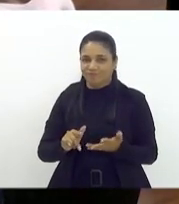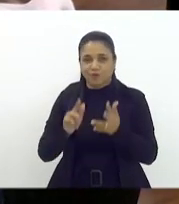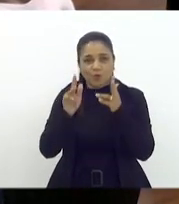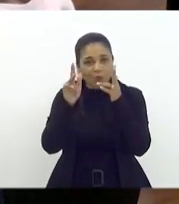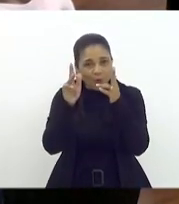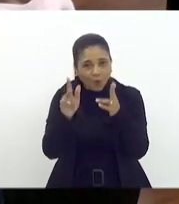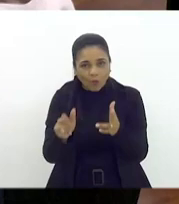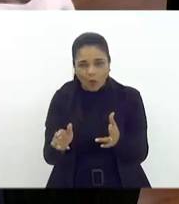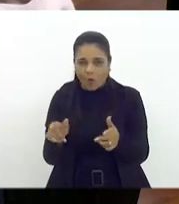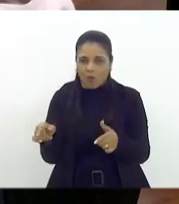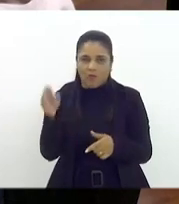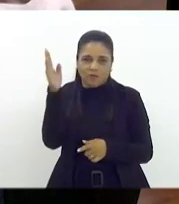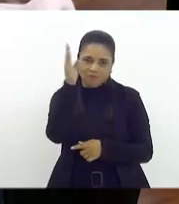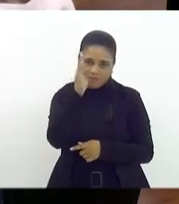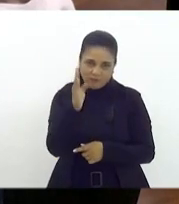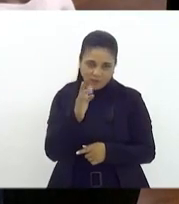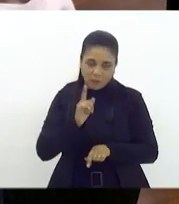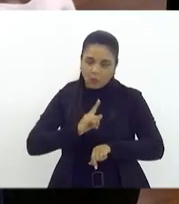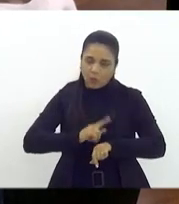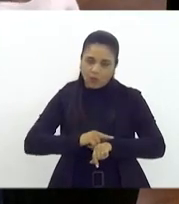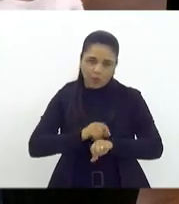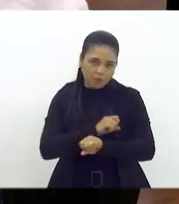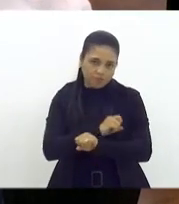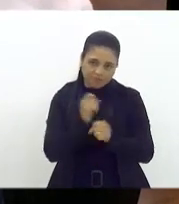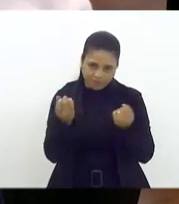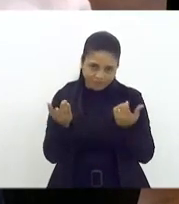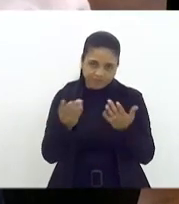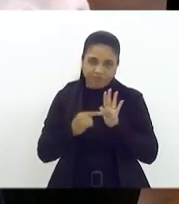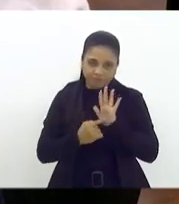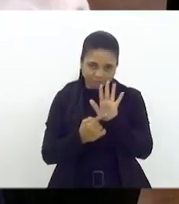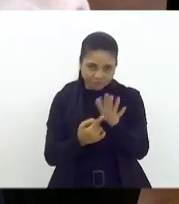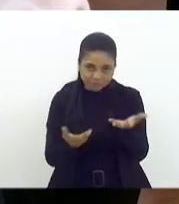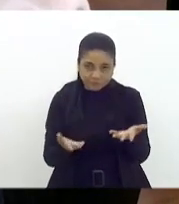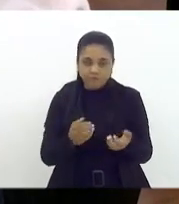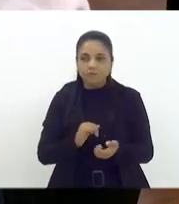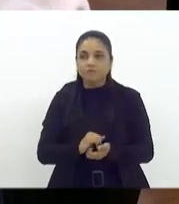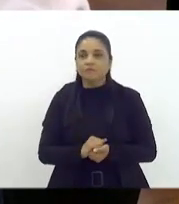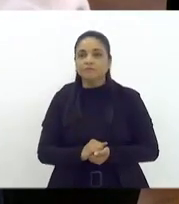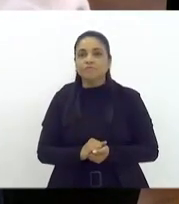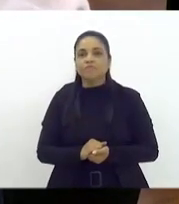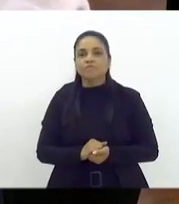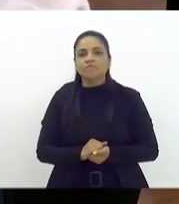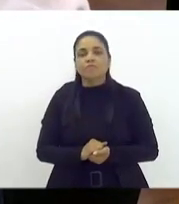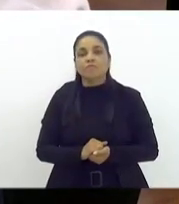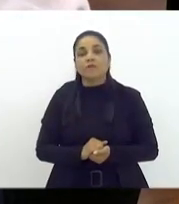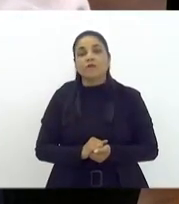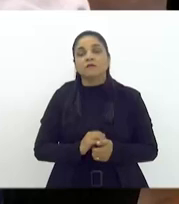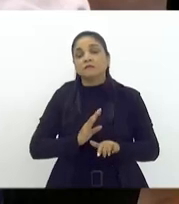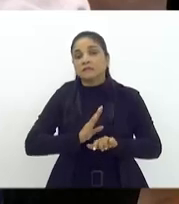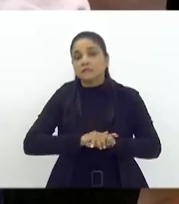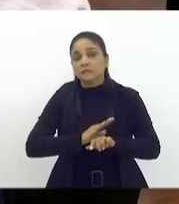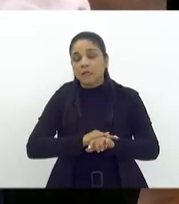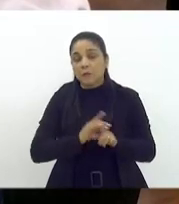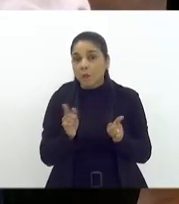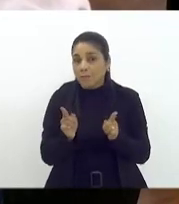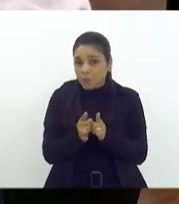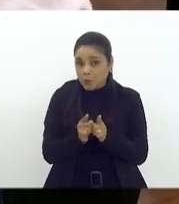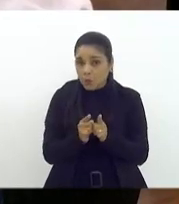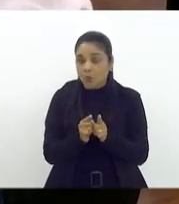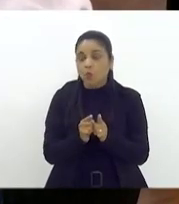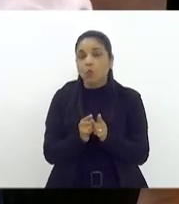para trazer para vocês mas o tempo não nos permite então o que que eu quero Nesse pouco tempo que eu tenho tentar